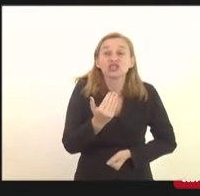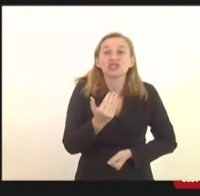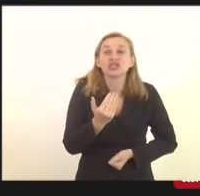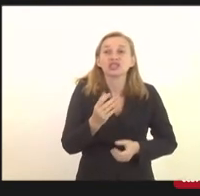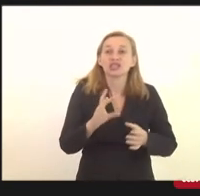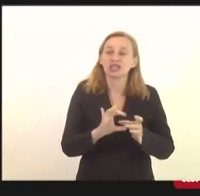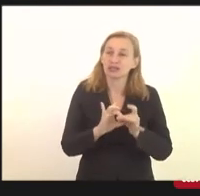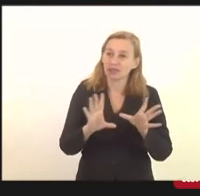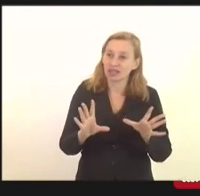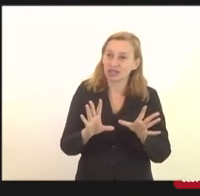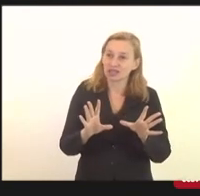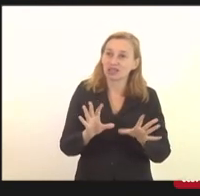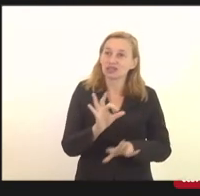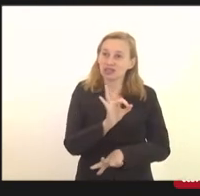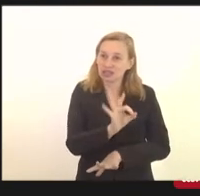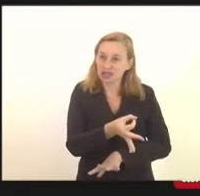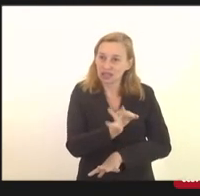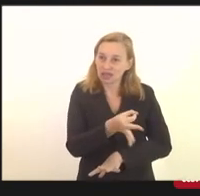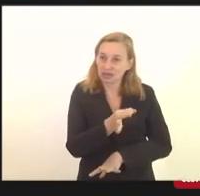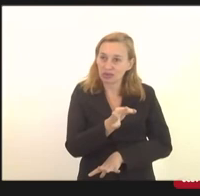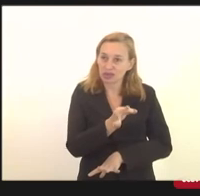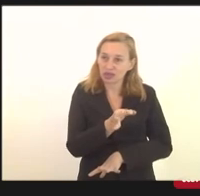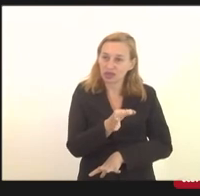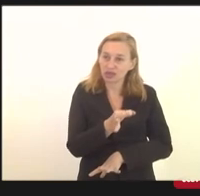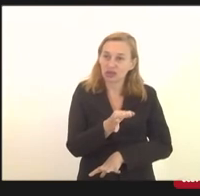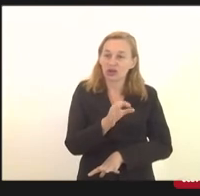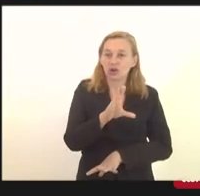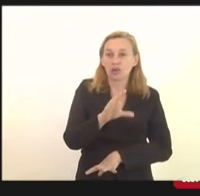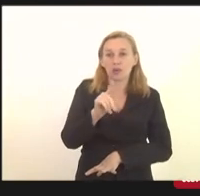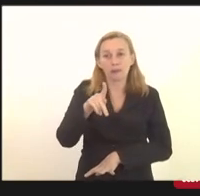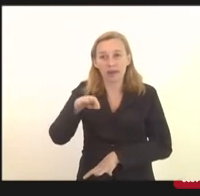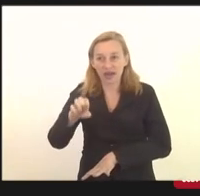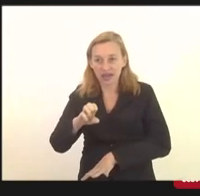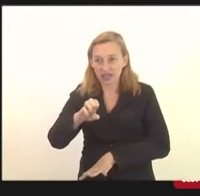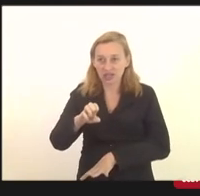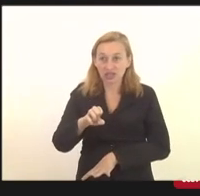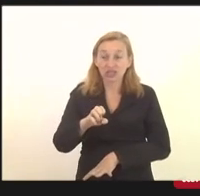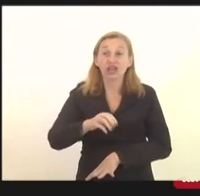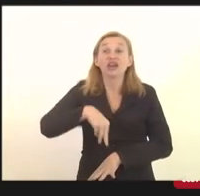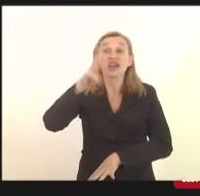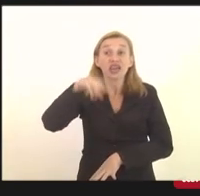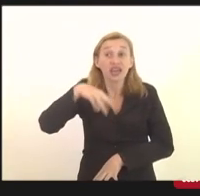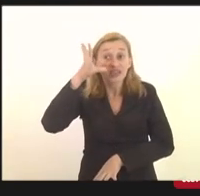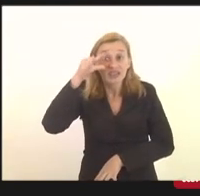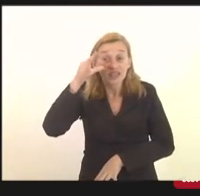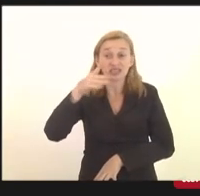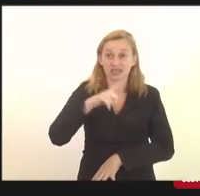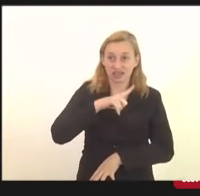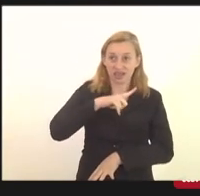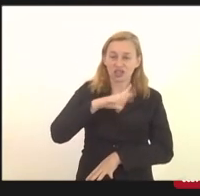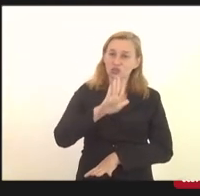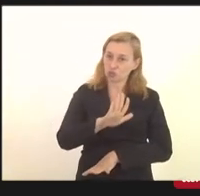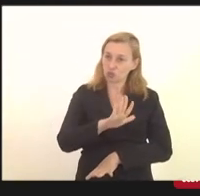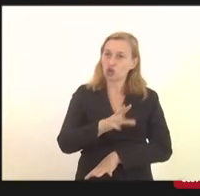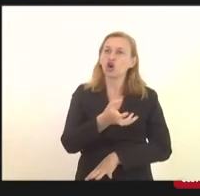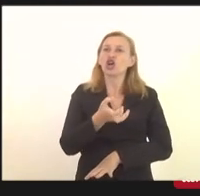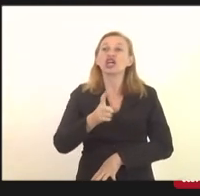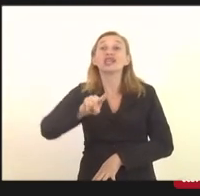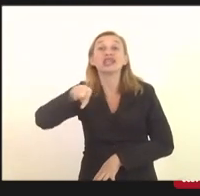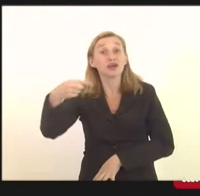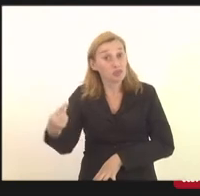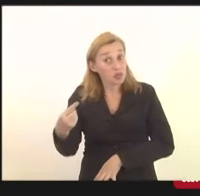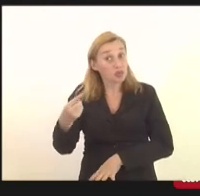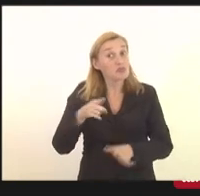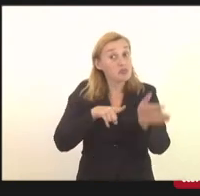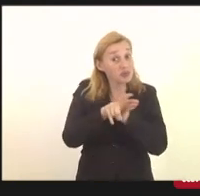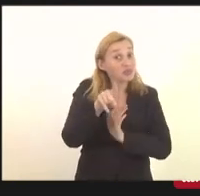disponível, realmente, colocasse o parecer sobre o Comperj à disposição de quem se interessar. Vou dispor. Eu só queria depois perguntar ao